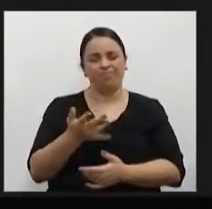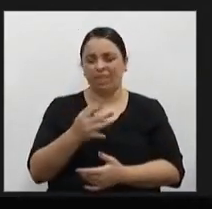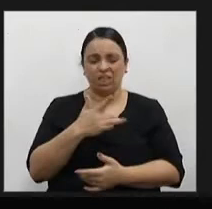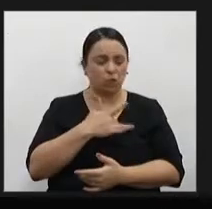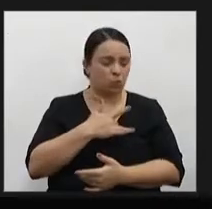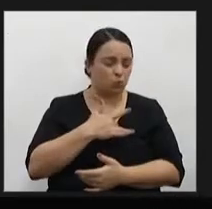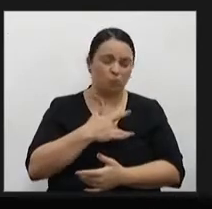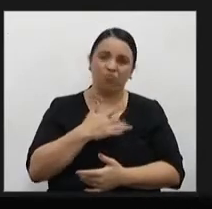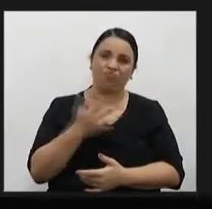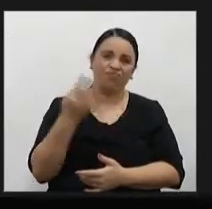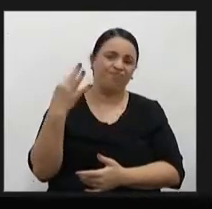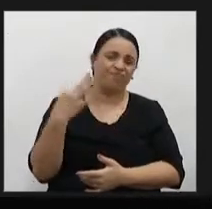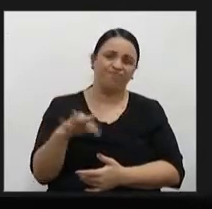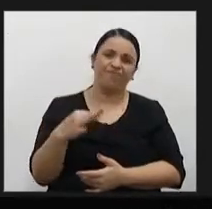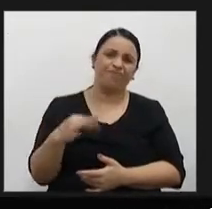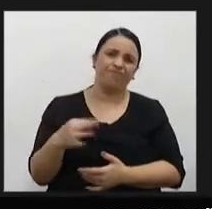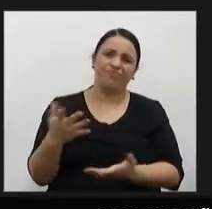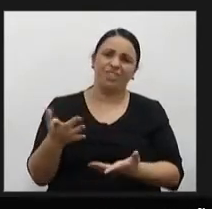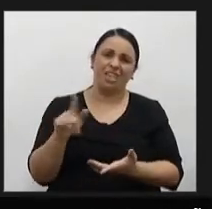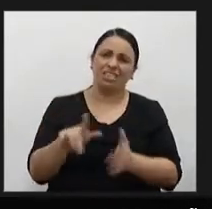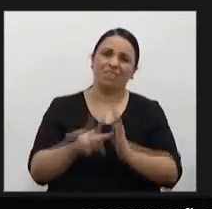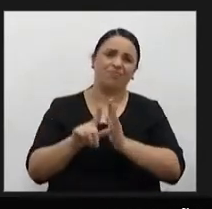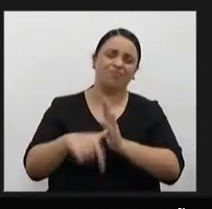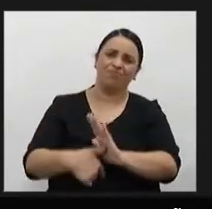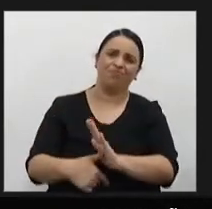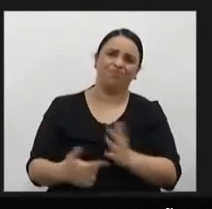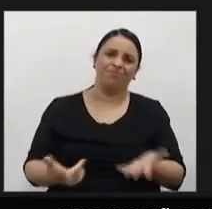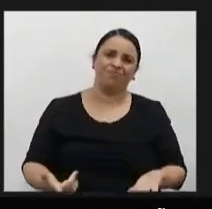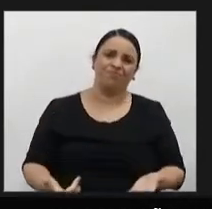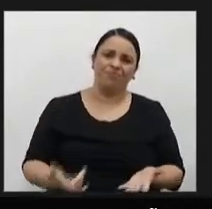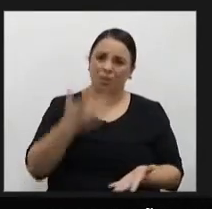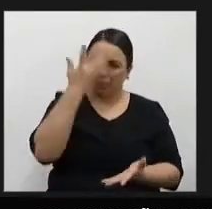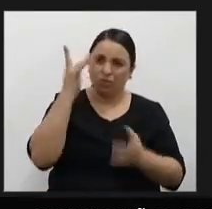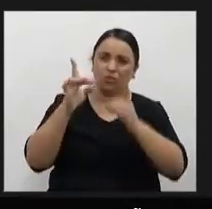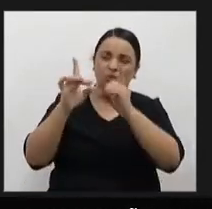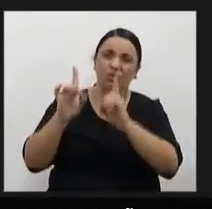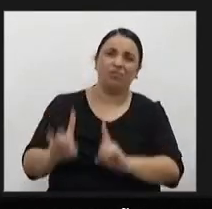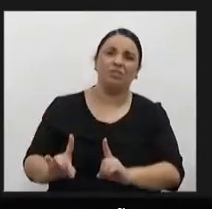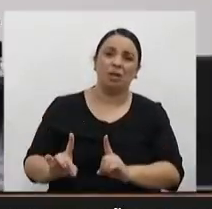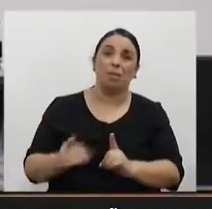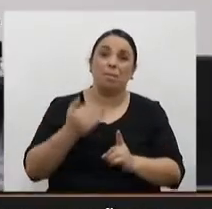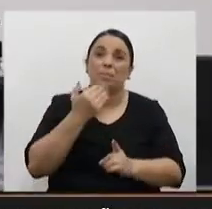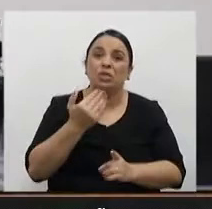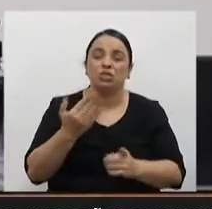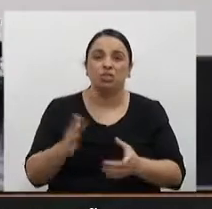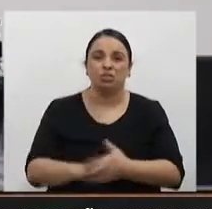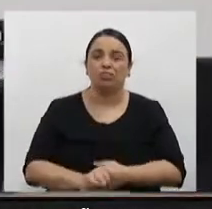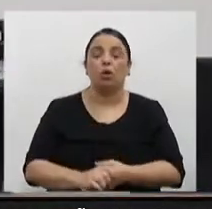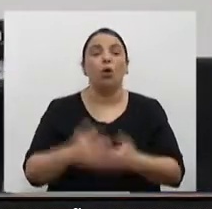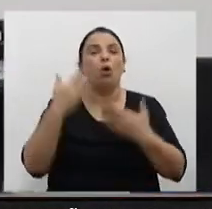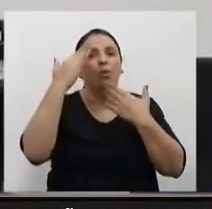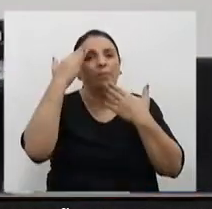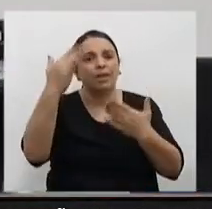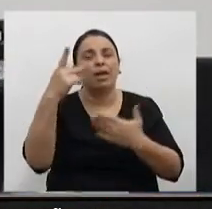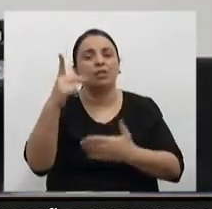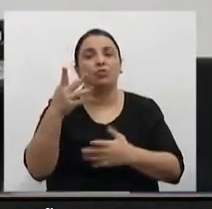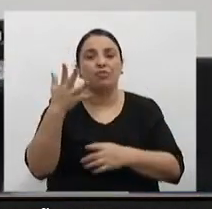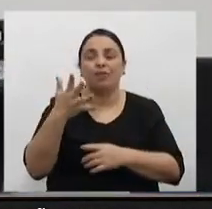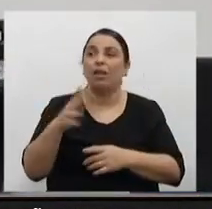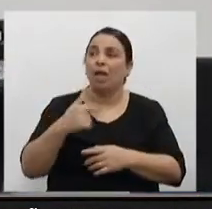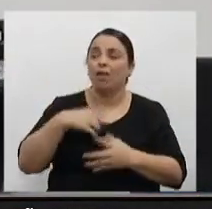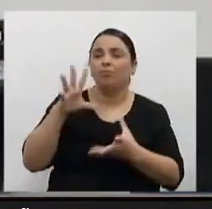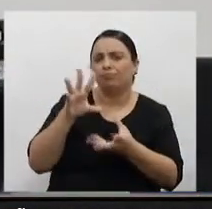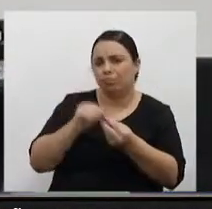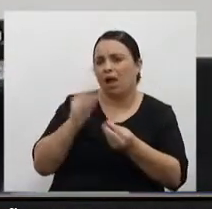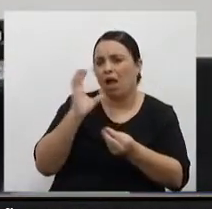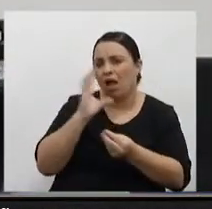permitir esse retrocesso. É doloroso. Muito então, obrigado, Sivaldo. Só terminar rápido.